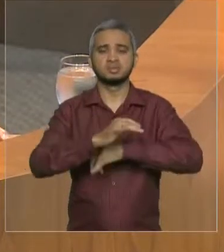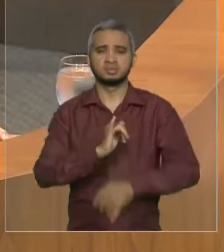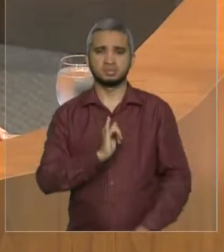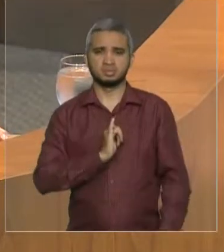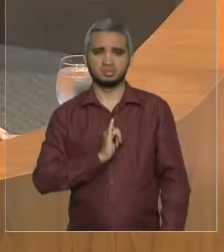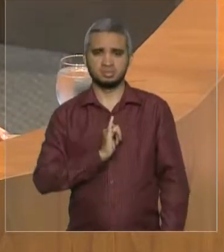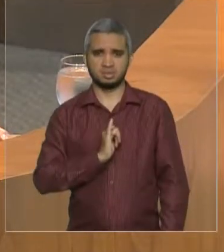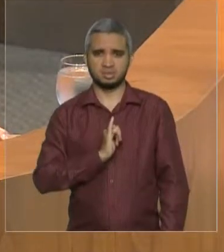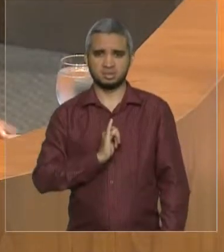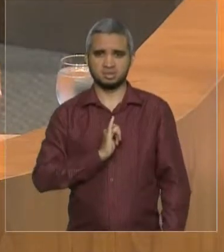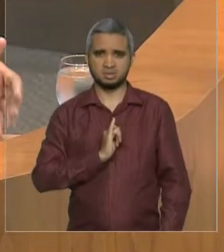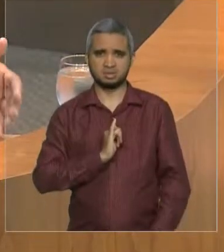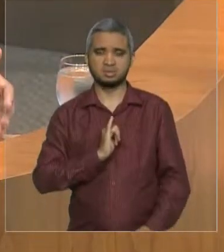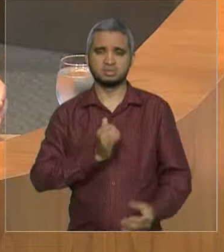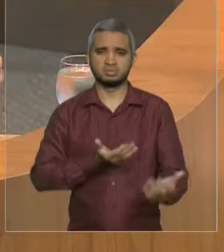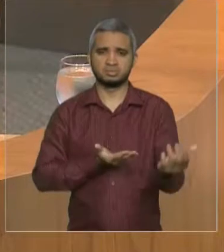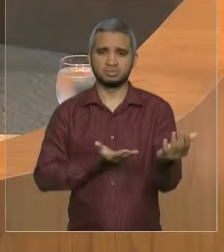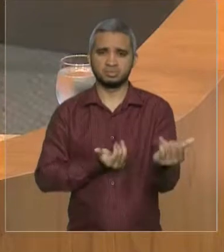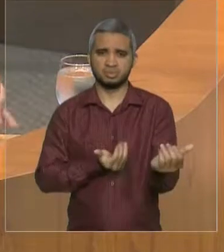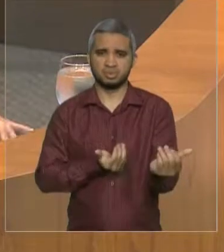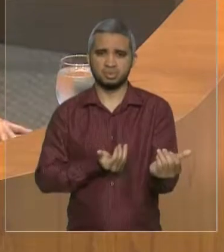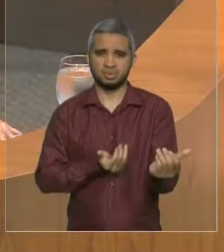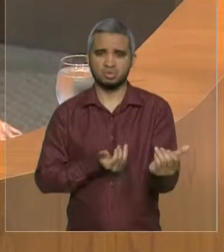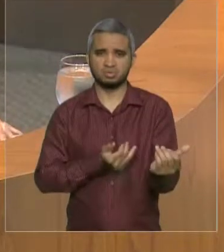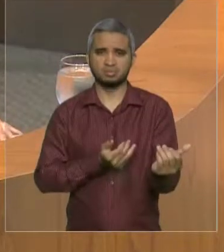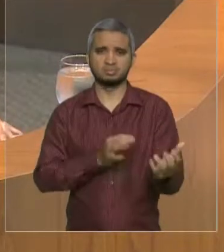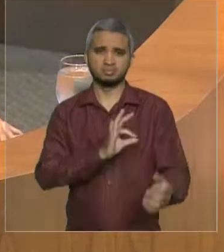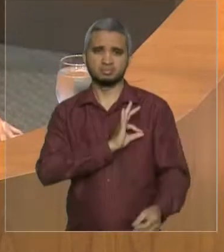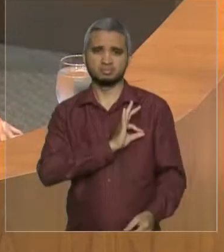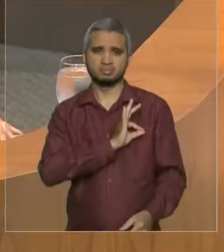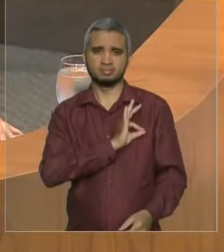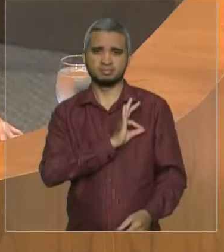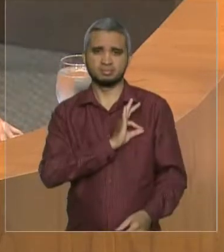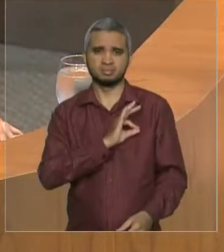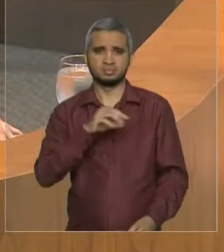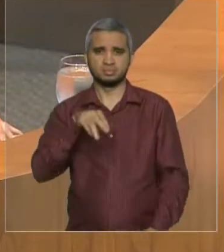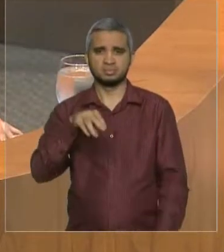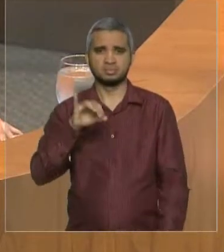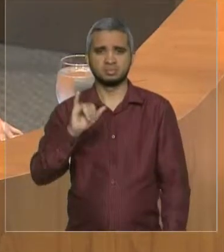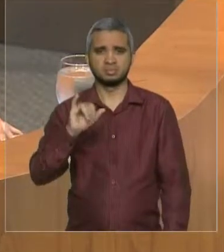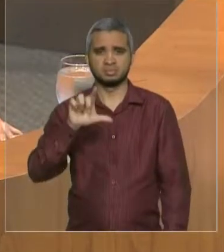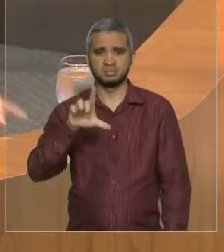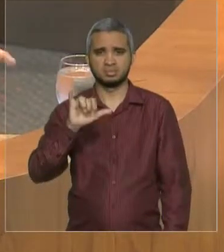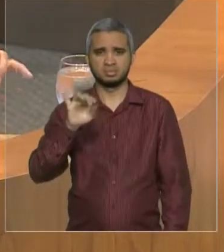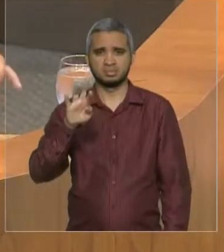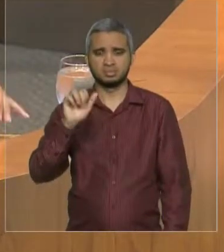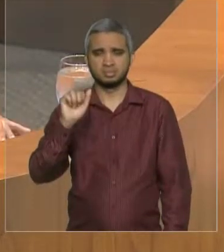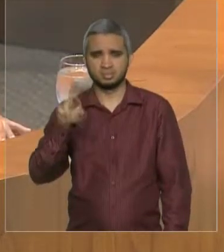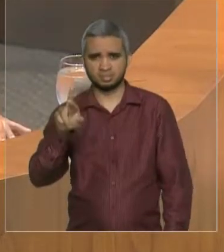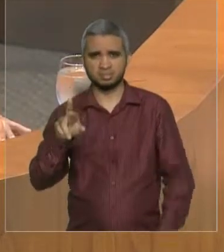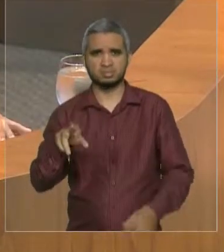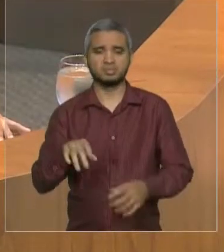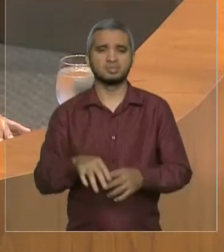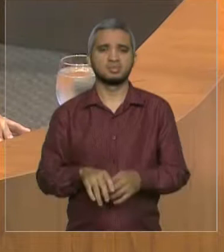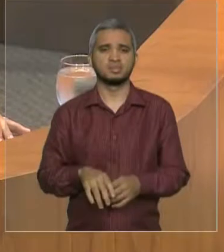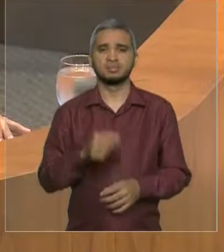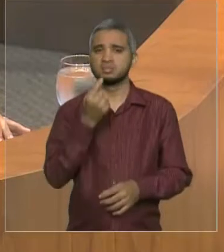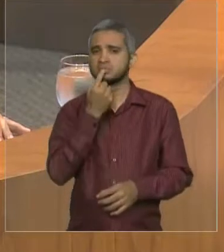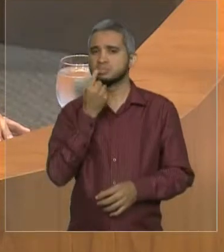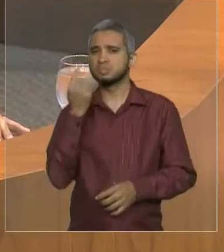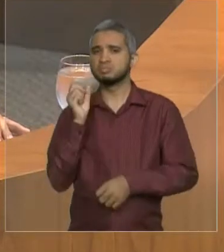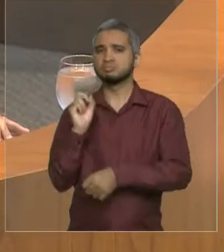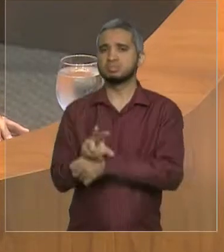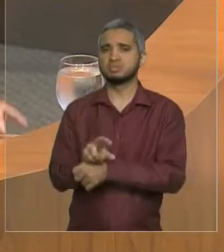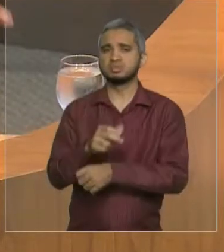Militar, do último concurso, /18, e que perdeu a vítima para a criminalidade. Perdeu a